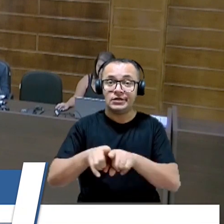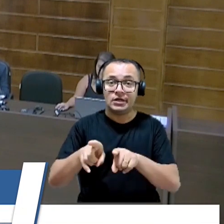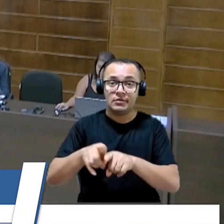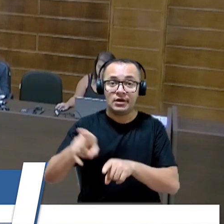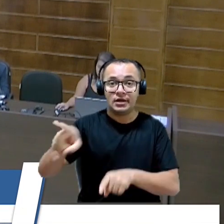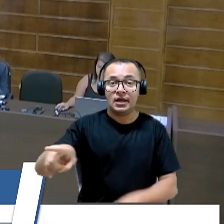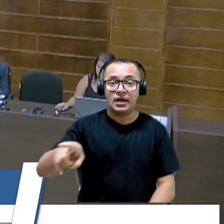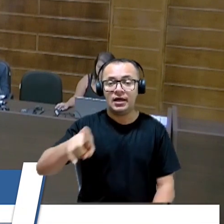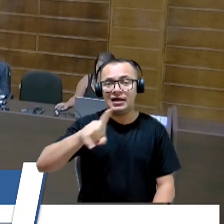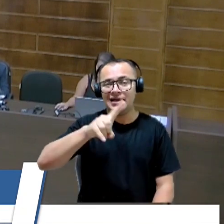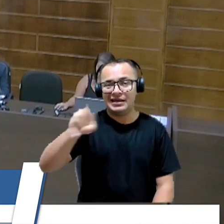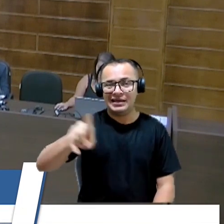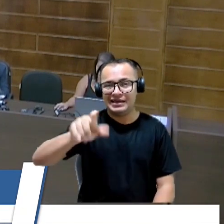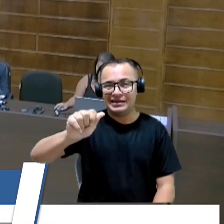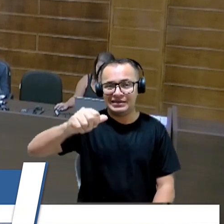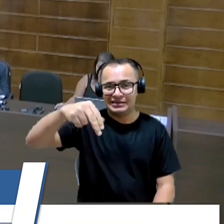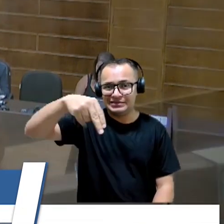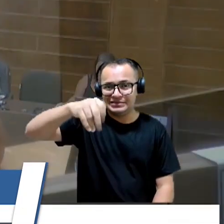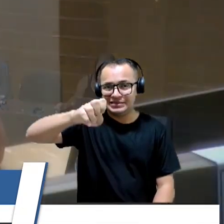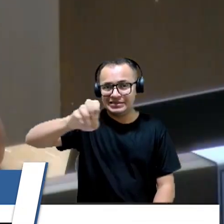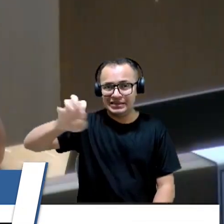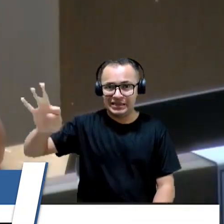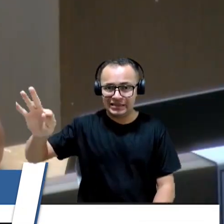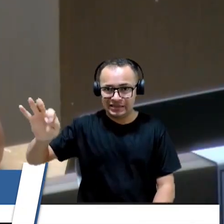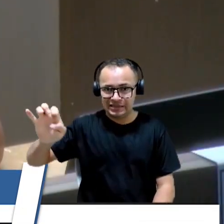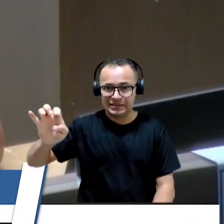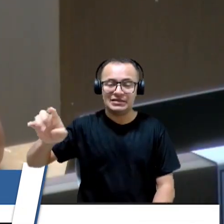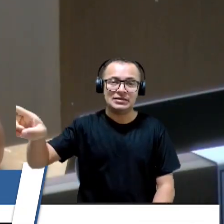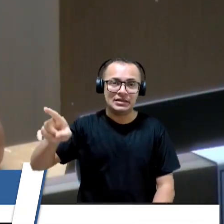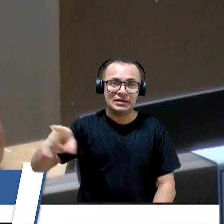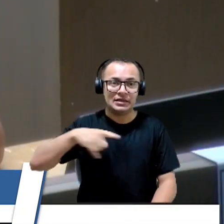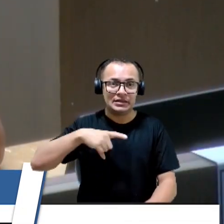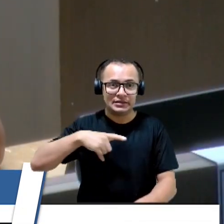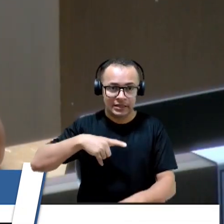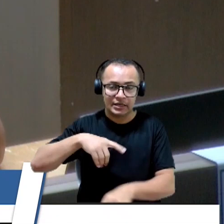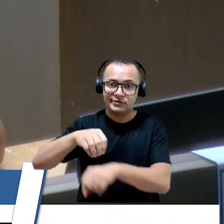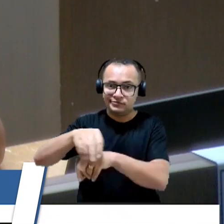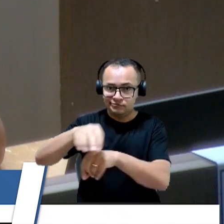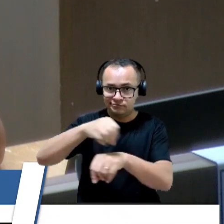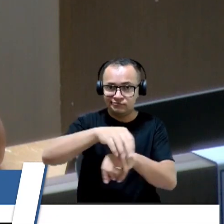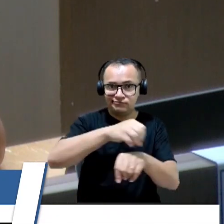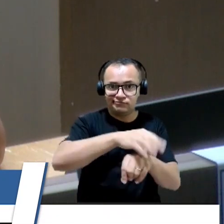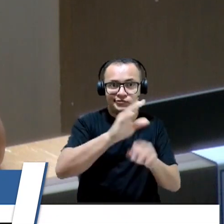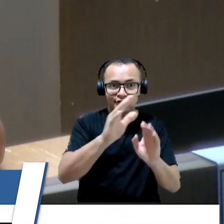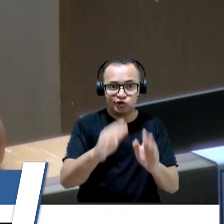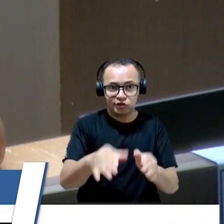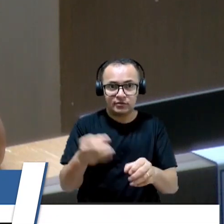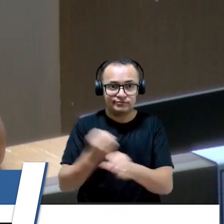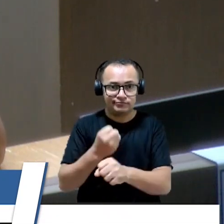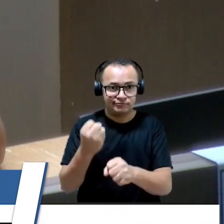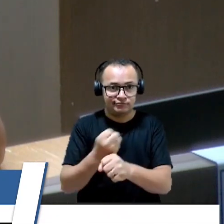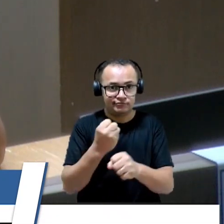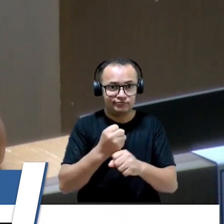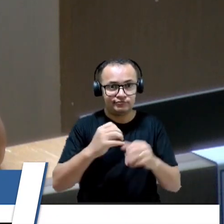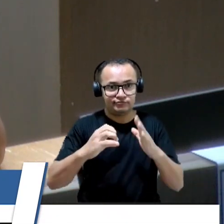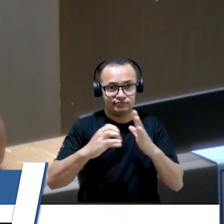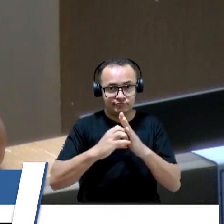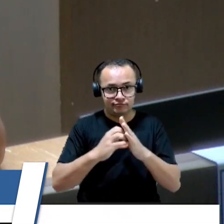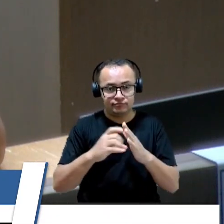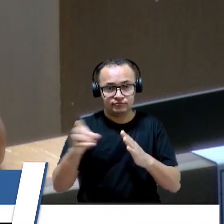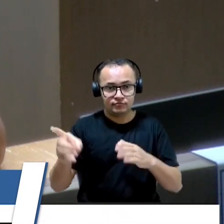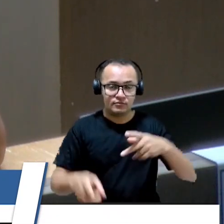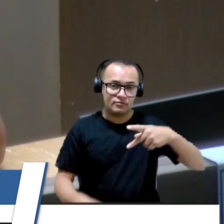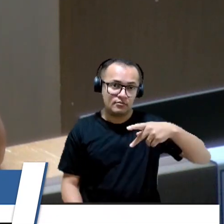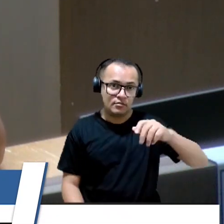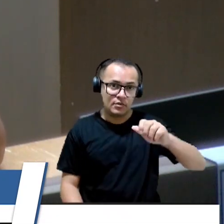que vai ser contemplado a tempo, né, tem indicação para a construção de uma creche. Né, a Pacaembu, na Pacaembu a